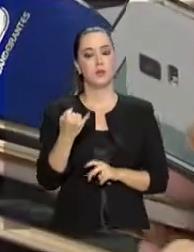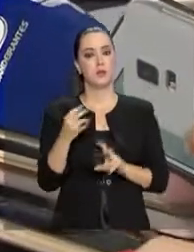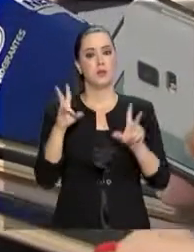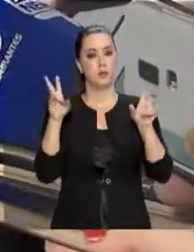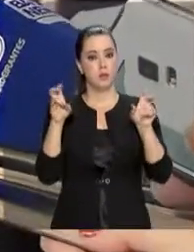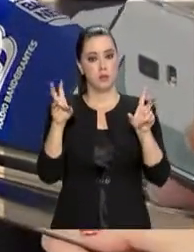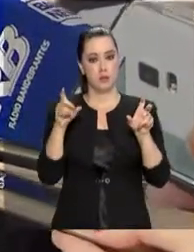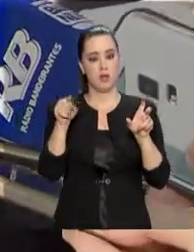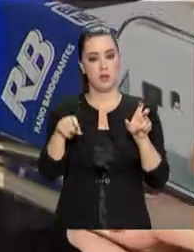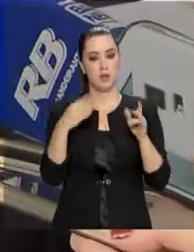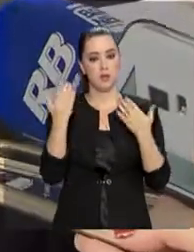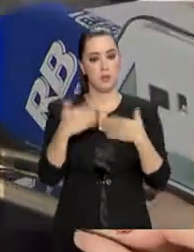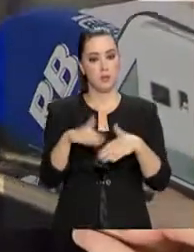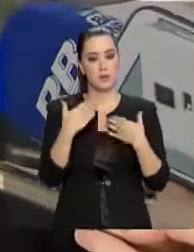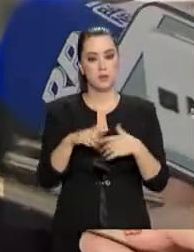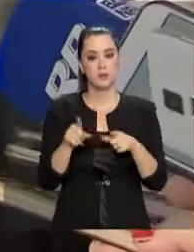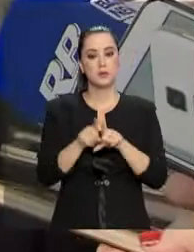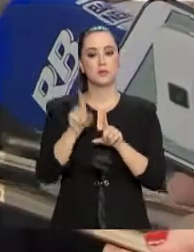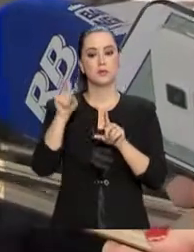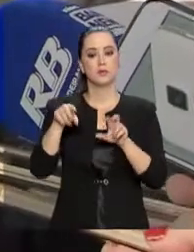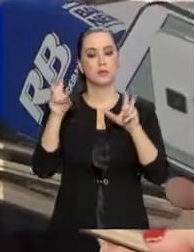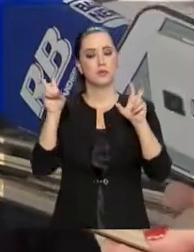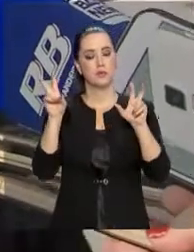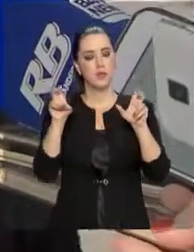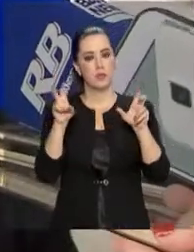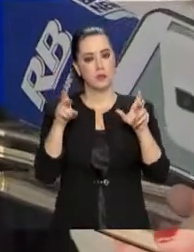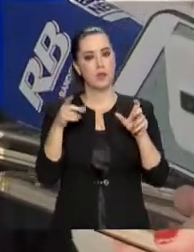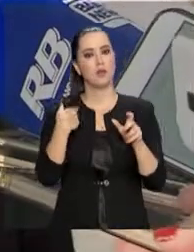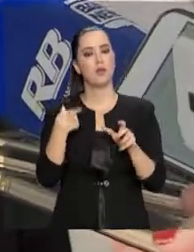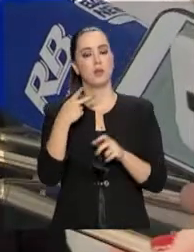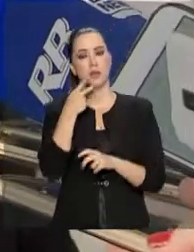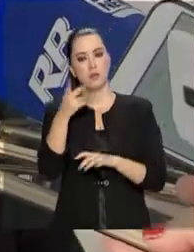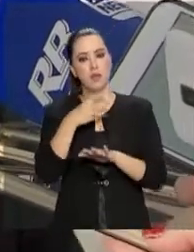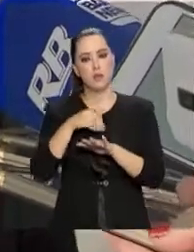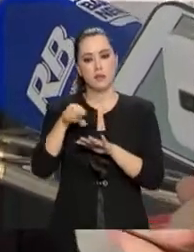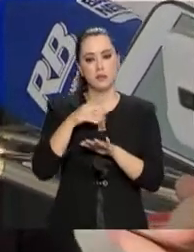da prova, né? Que é um título que trata das notícias